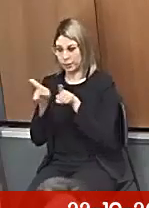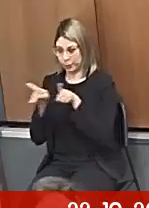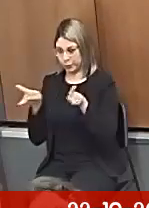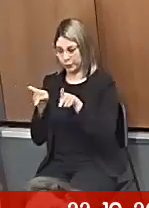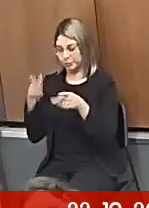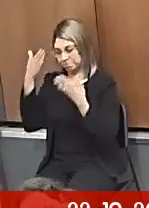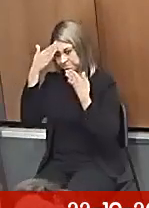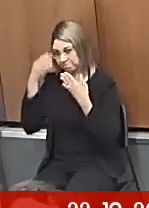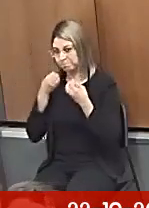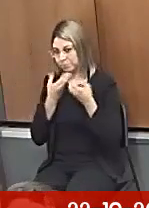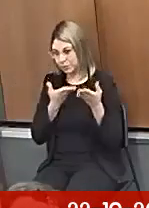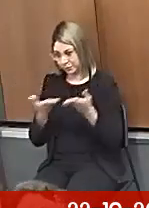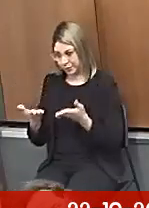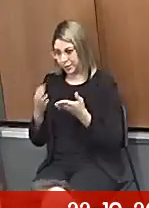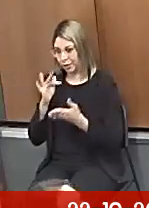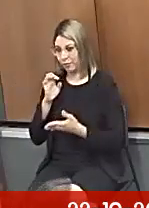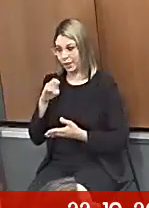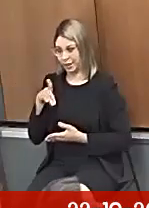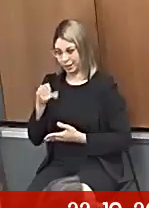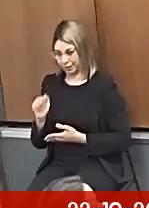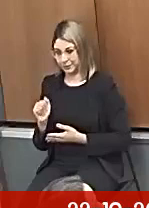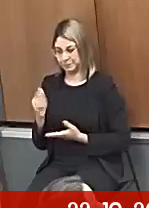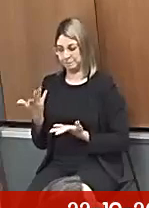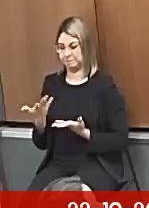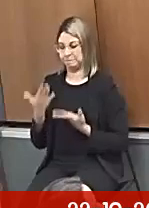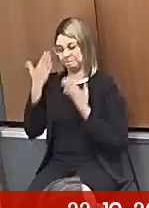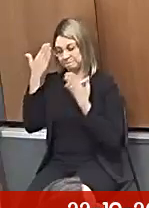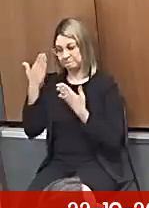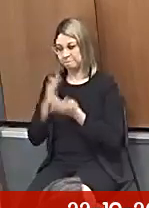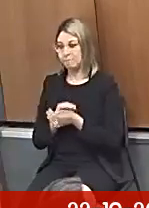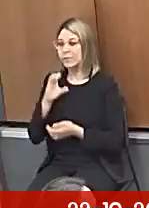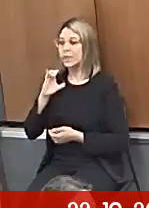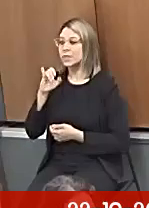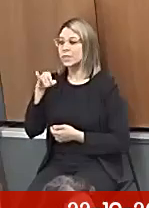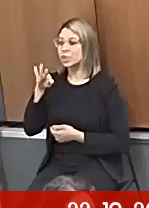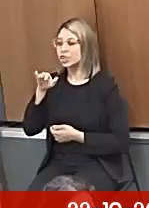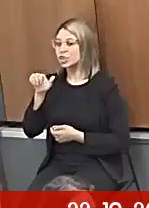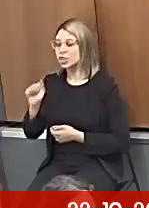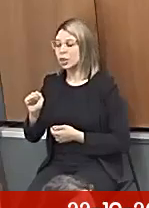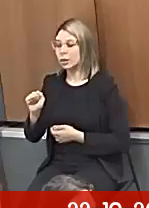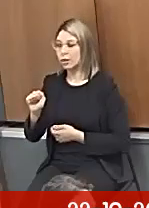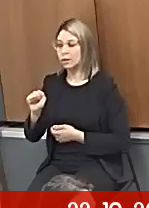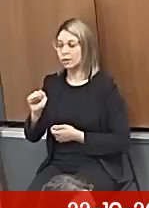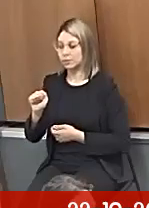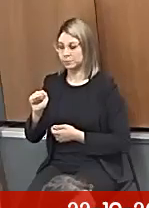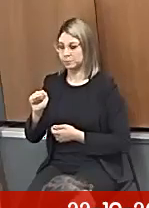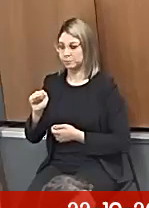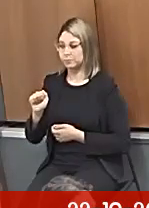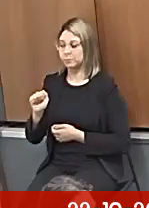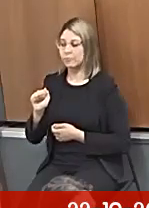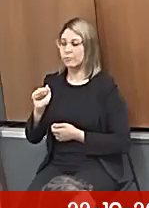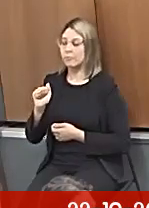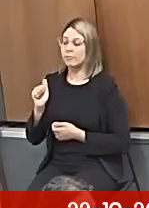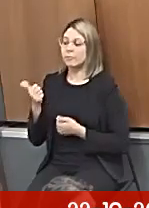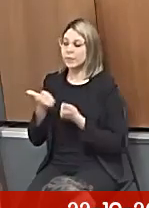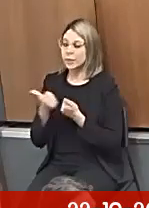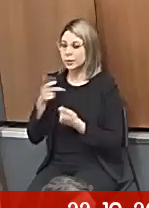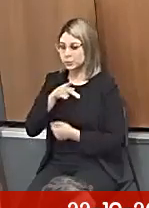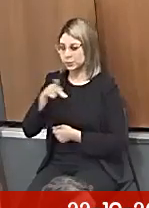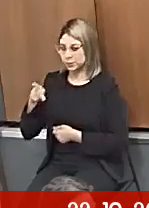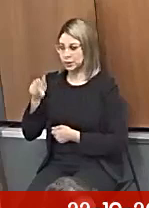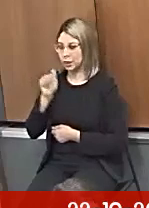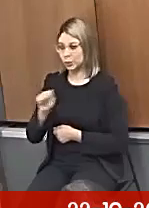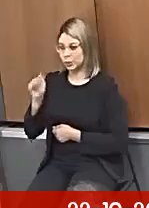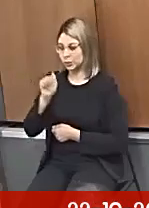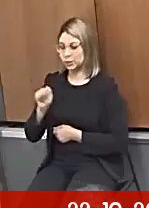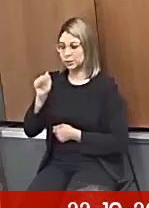seja muito bem-vinda, Fernanda. Muito obrigado. Cíntia de Lima Prata, Abi Habib, vice-presidente da Associação